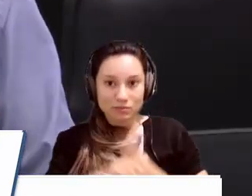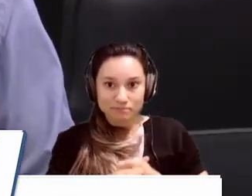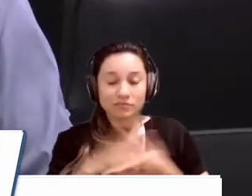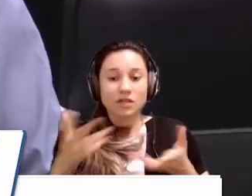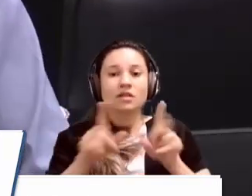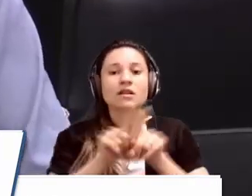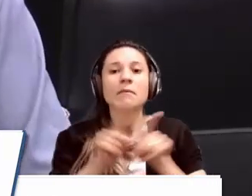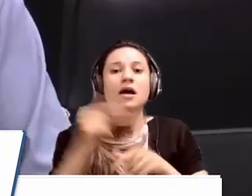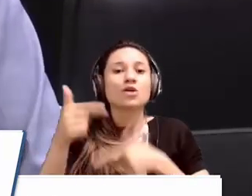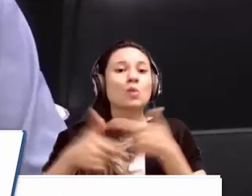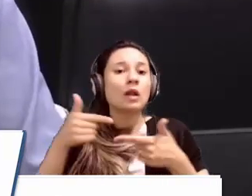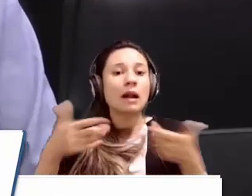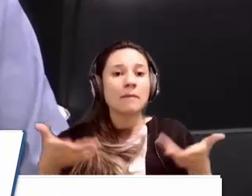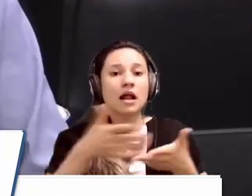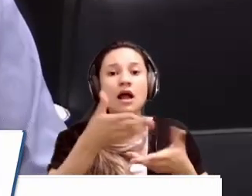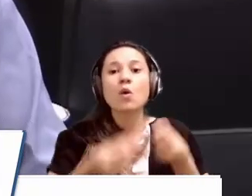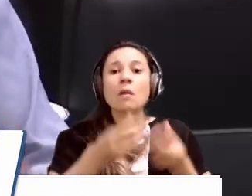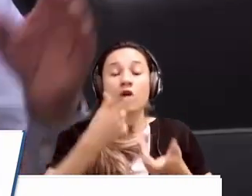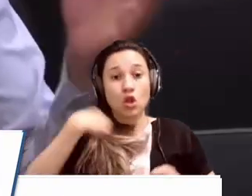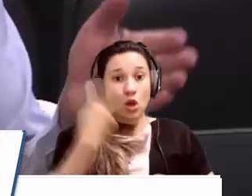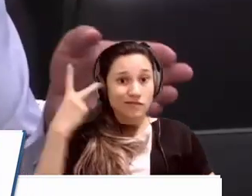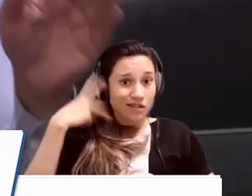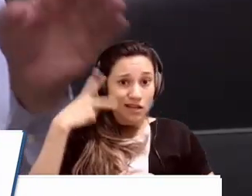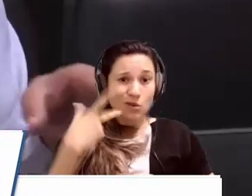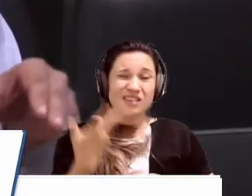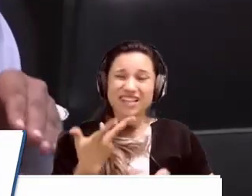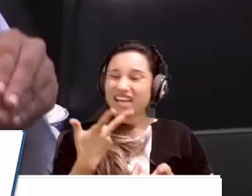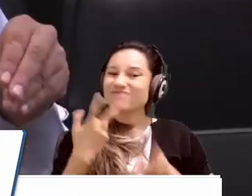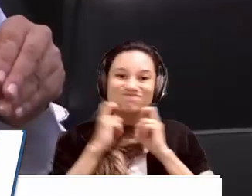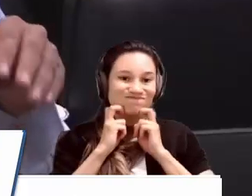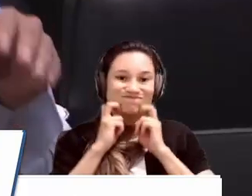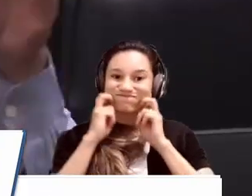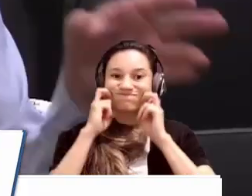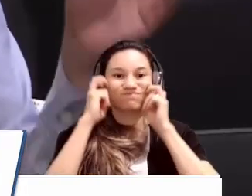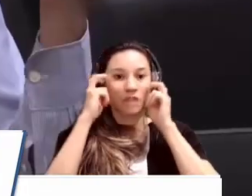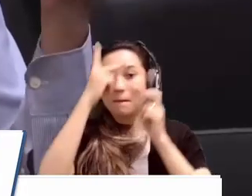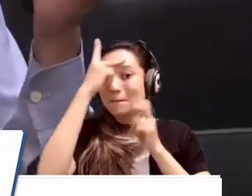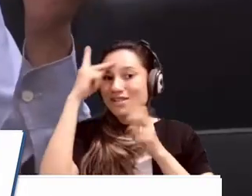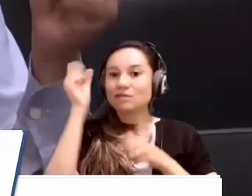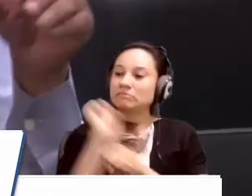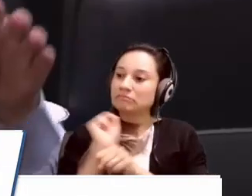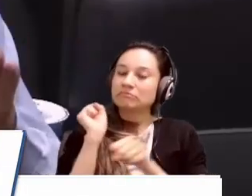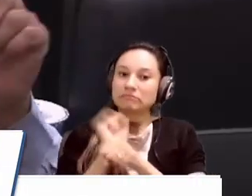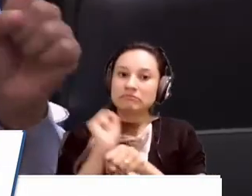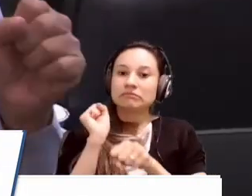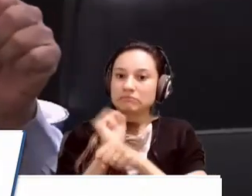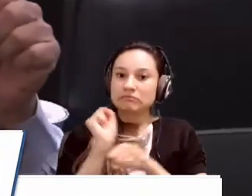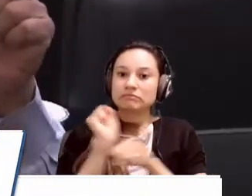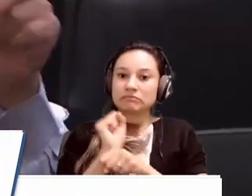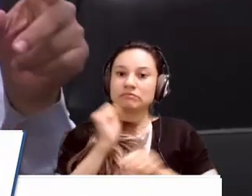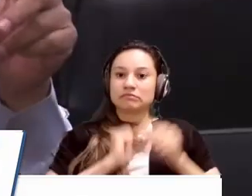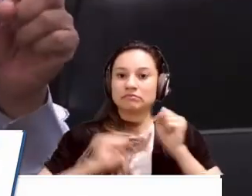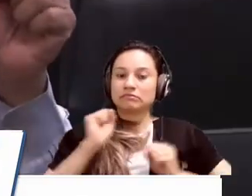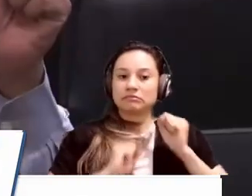Então, para nós vereador, é muito constrangido, porque a pessoa está esperando. Né, inclusive lá o IMA, eles